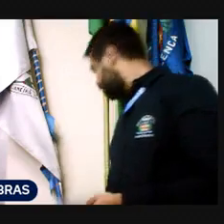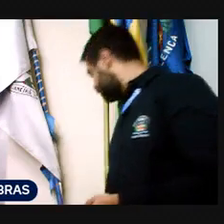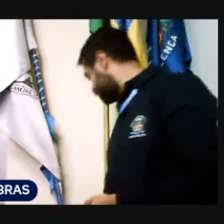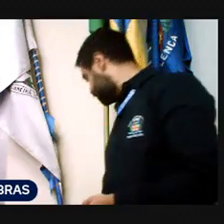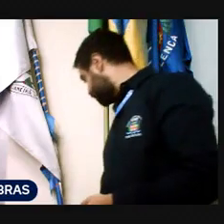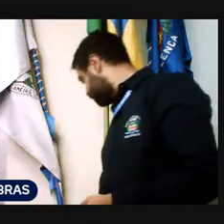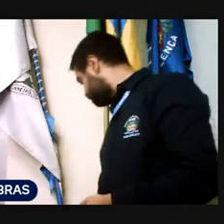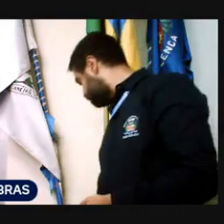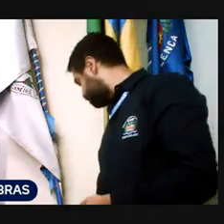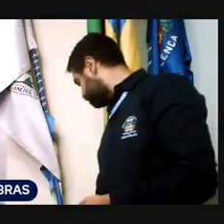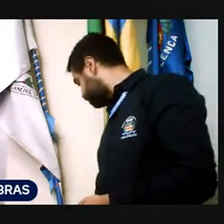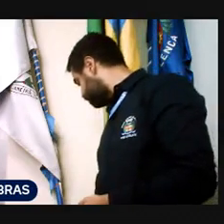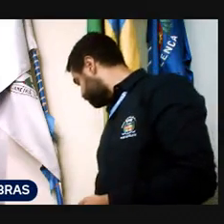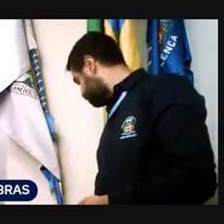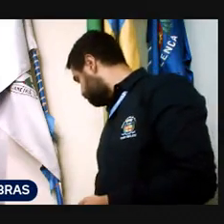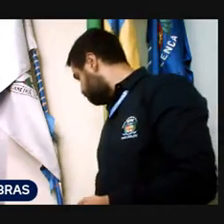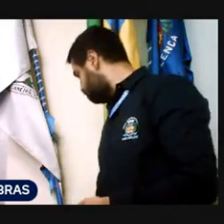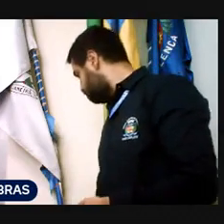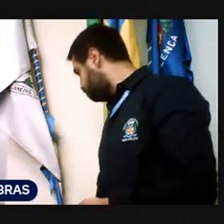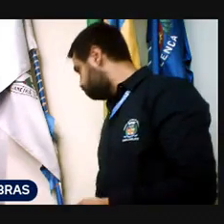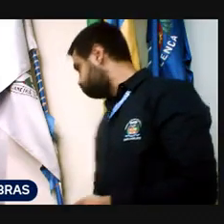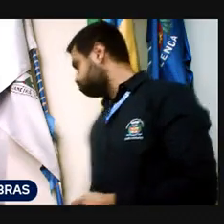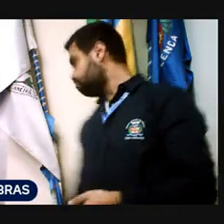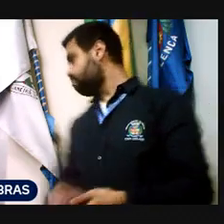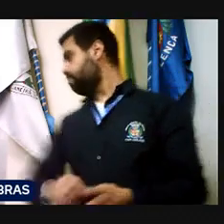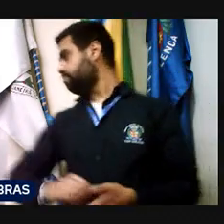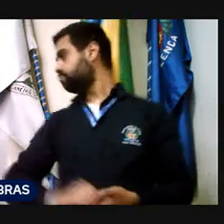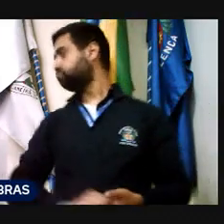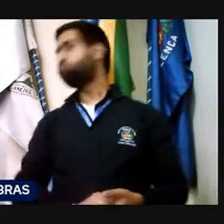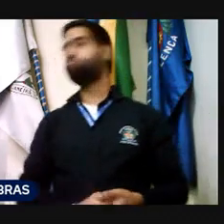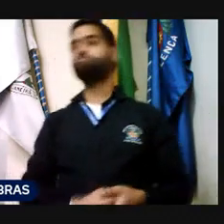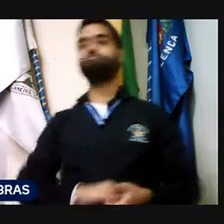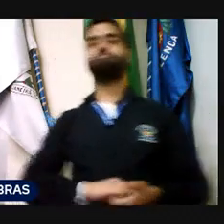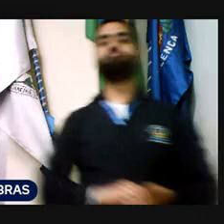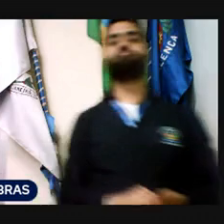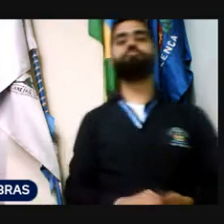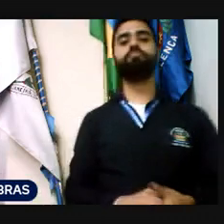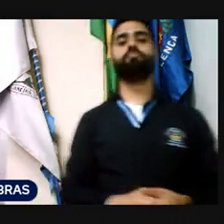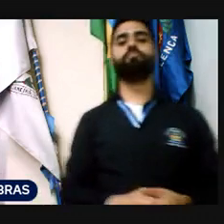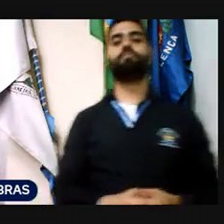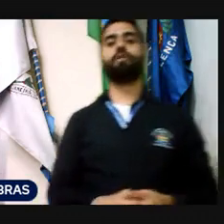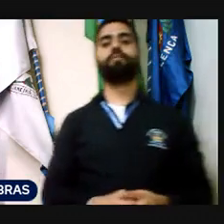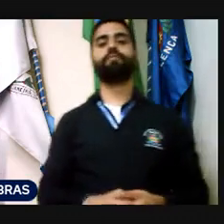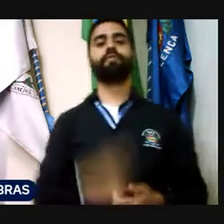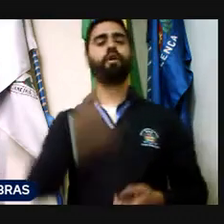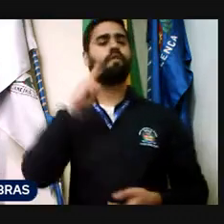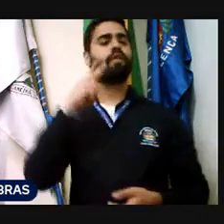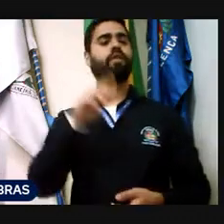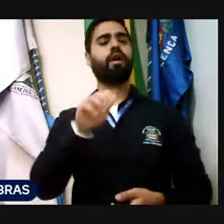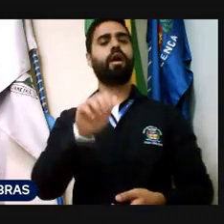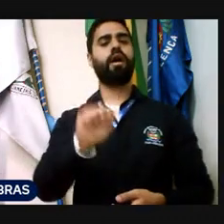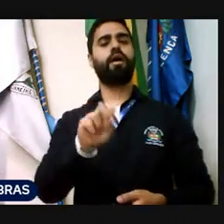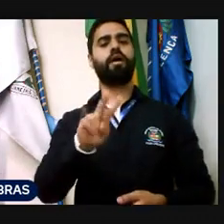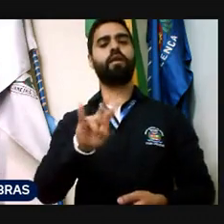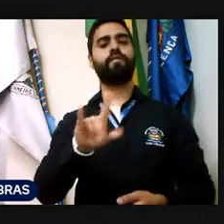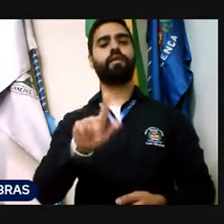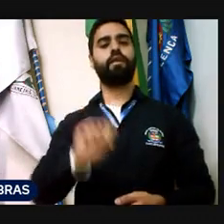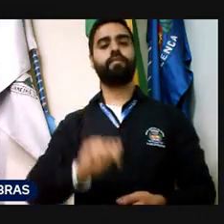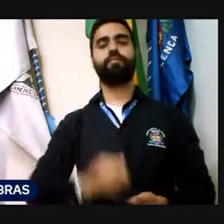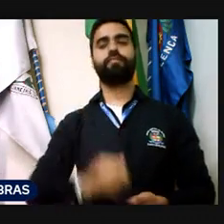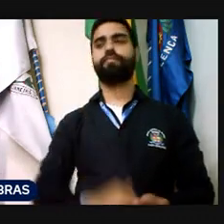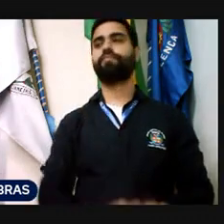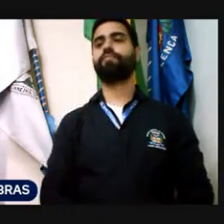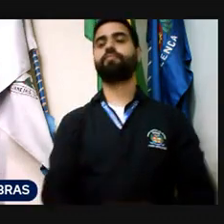número 377, excelentíssimo senhor presidente, o vereador Eduardo Ávila, em subscrito, nos atribuições legais na